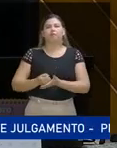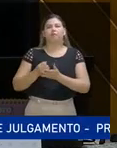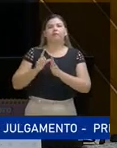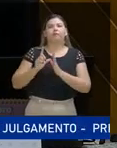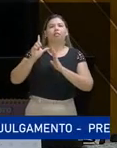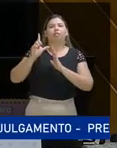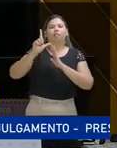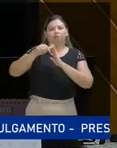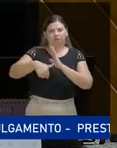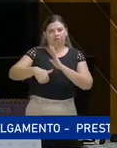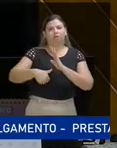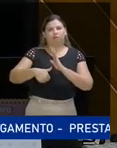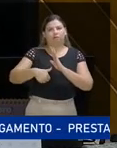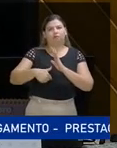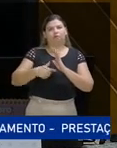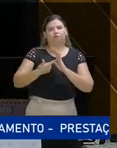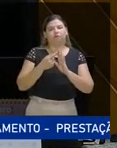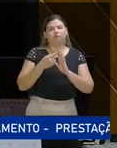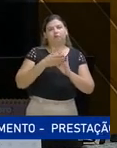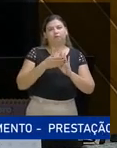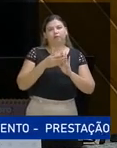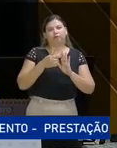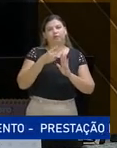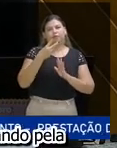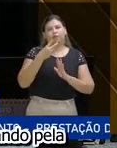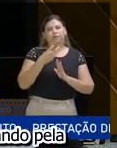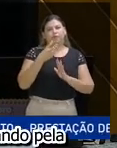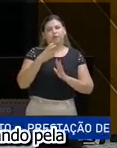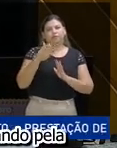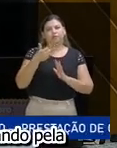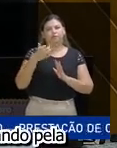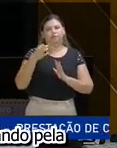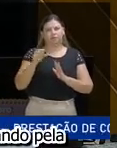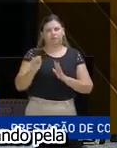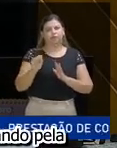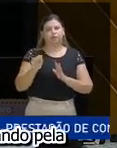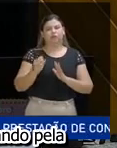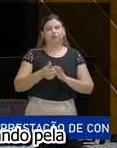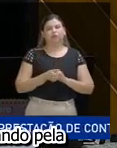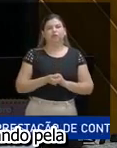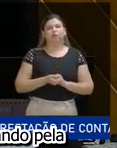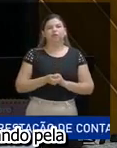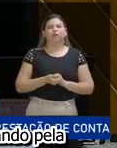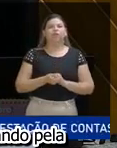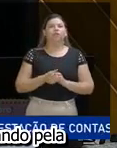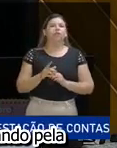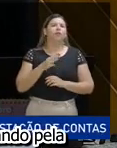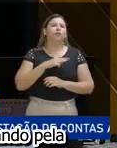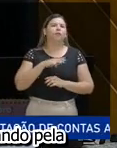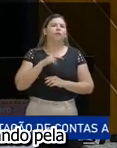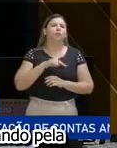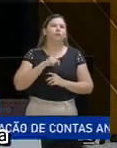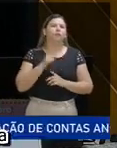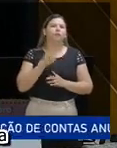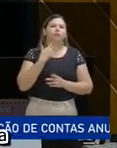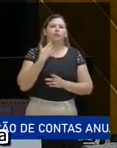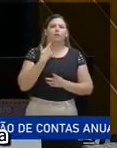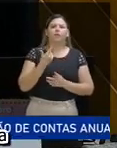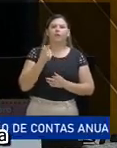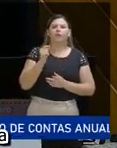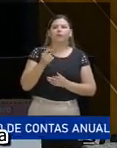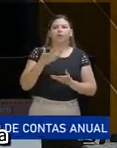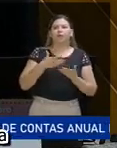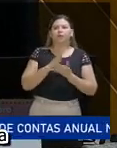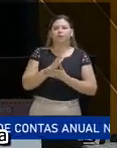que está mencionado, 518.2537. O Ministério Público Eleitoral apresentou sua cota, opinando pela aprovação